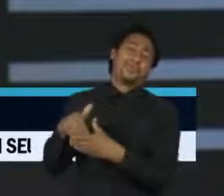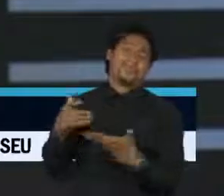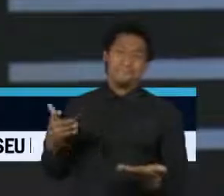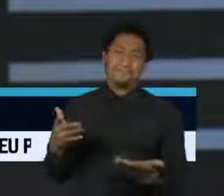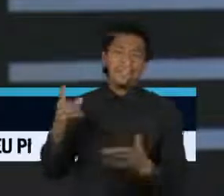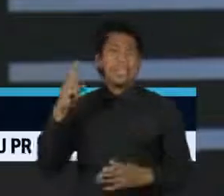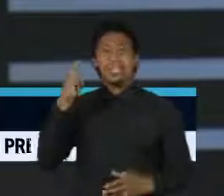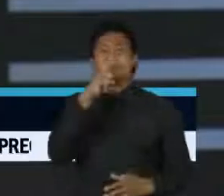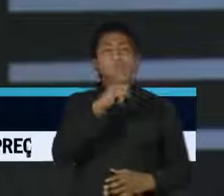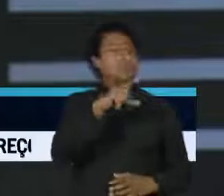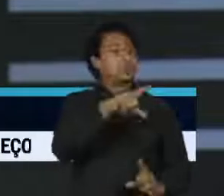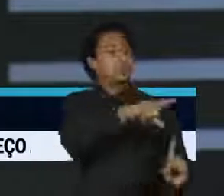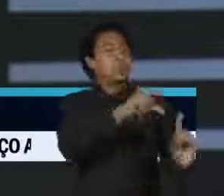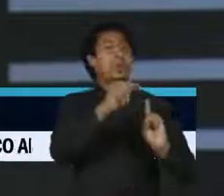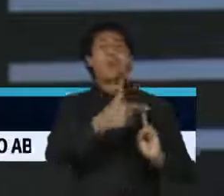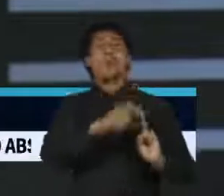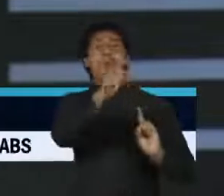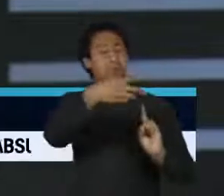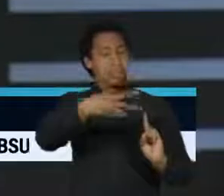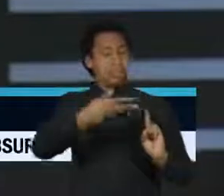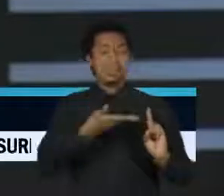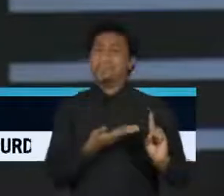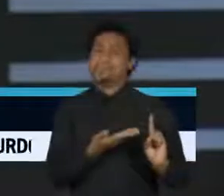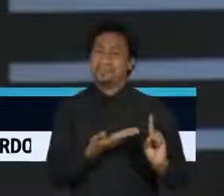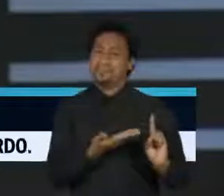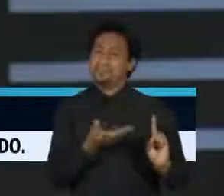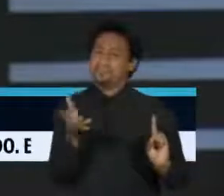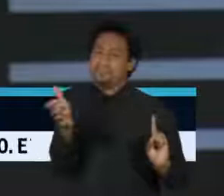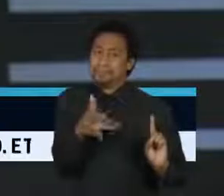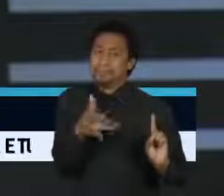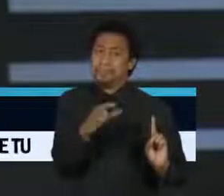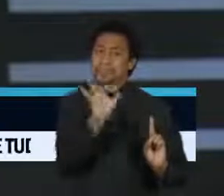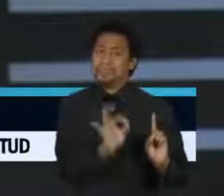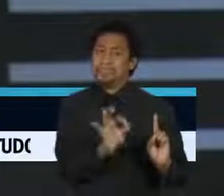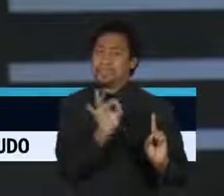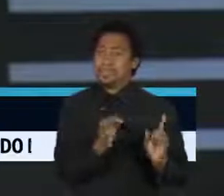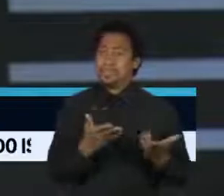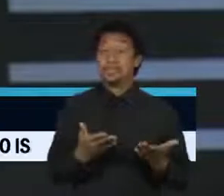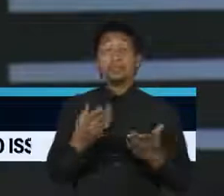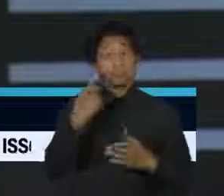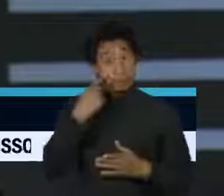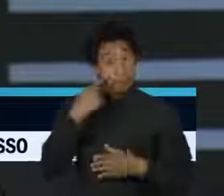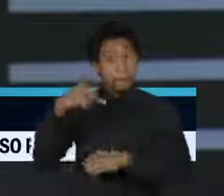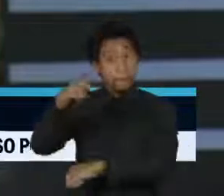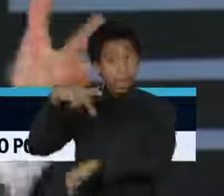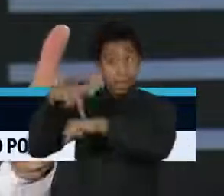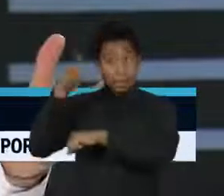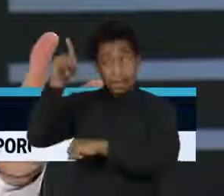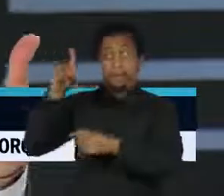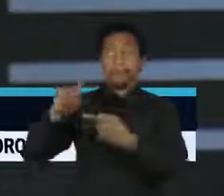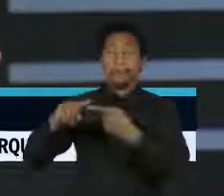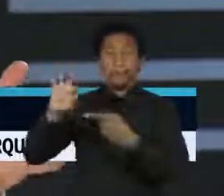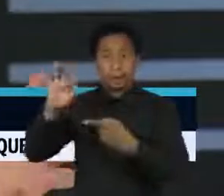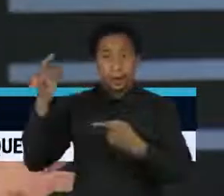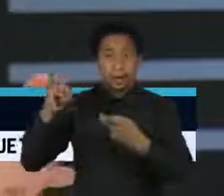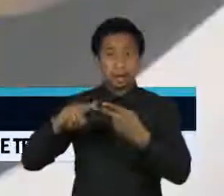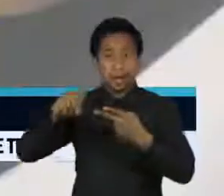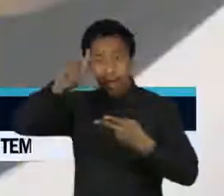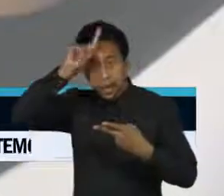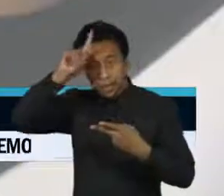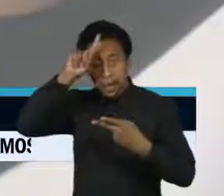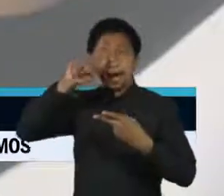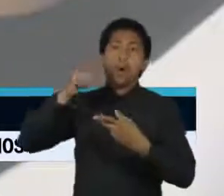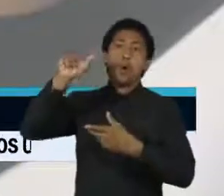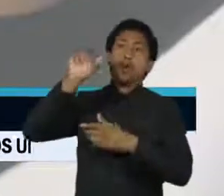hipóteses de escolha política você pegar países que são grandes mais sofisticados como França Alemanha se você tem lá 56 k